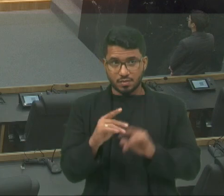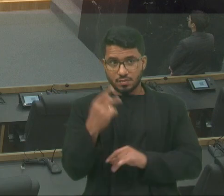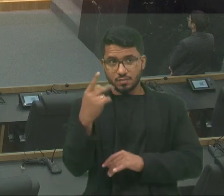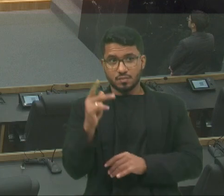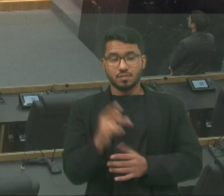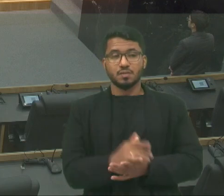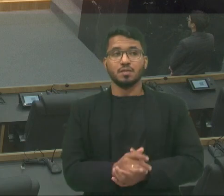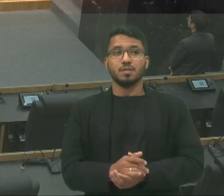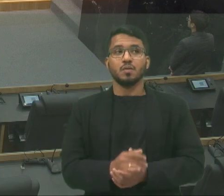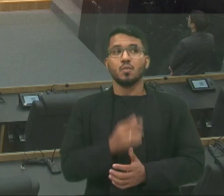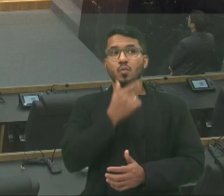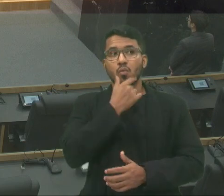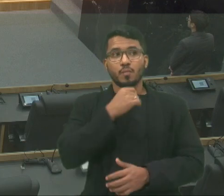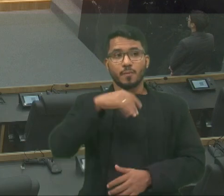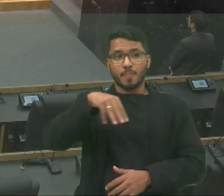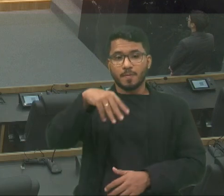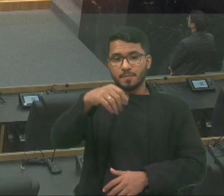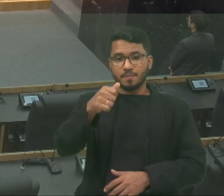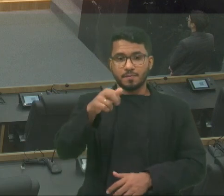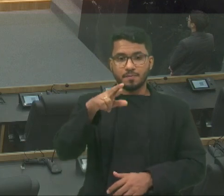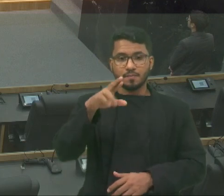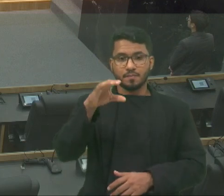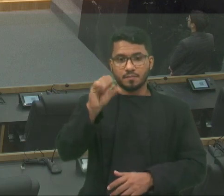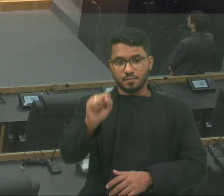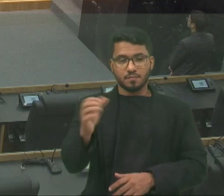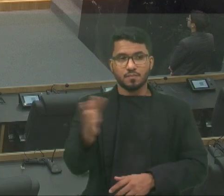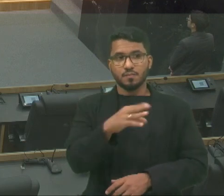Lúcio, o senhor Marcos Amorim.